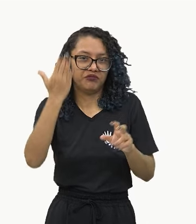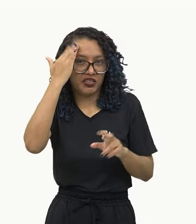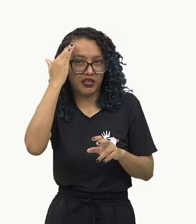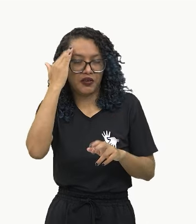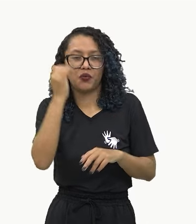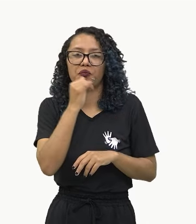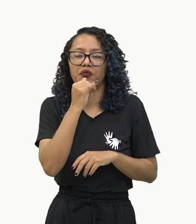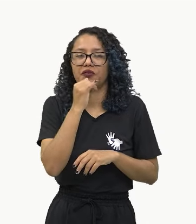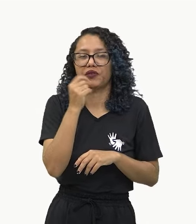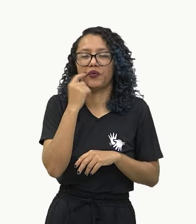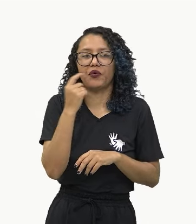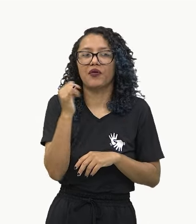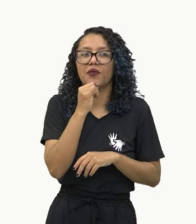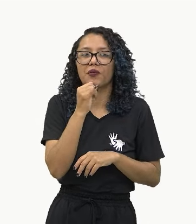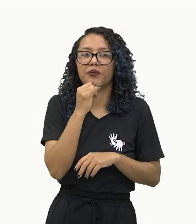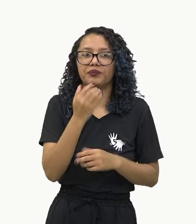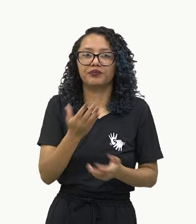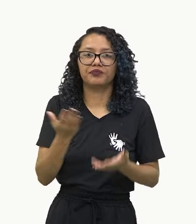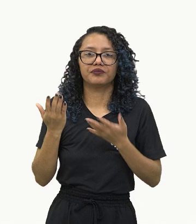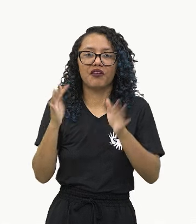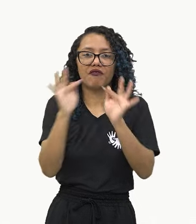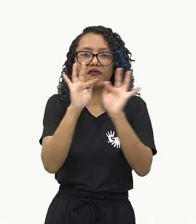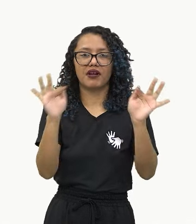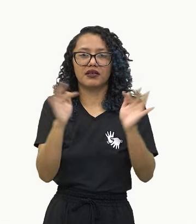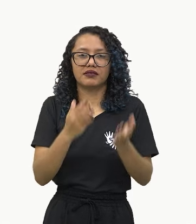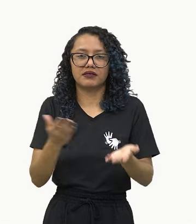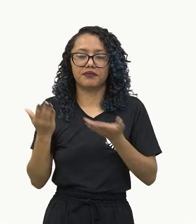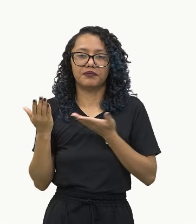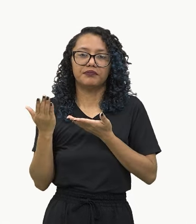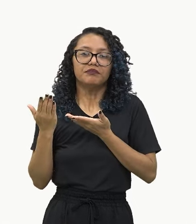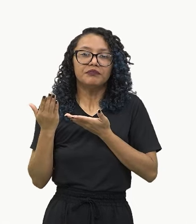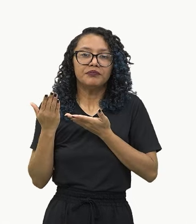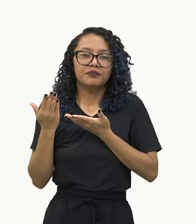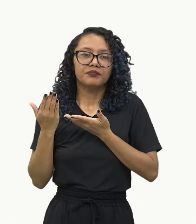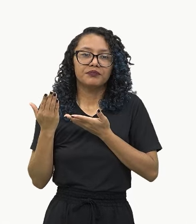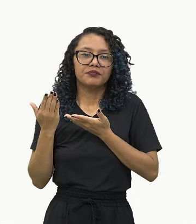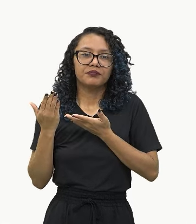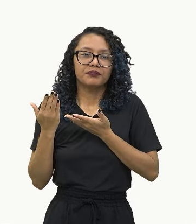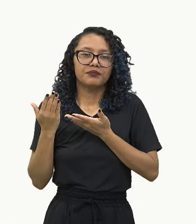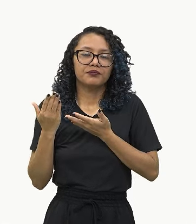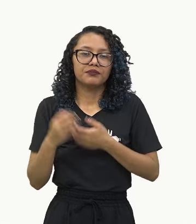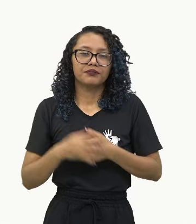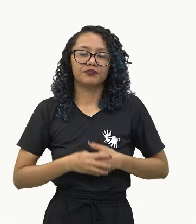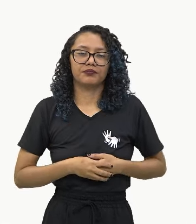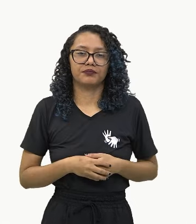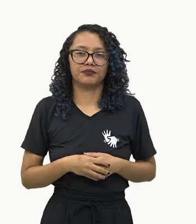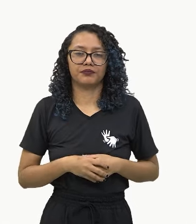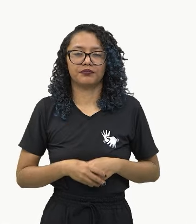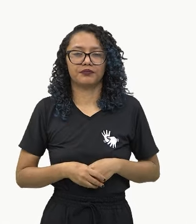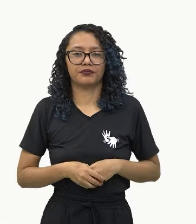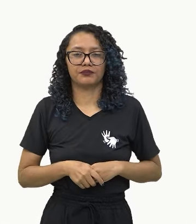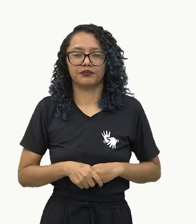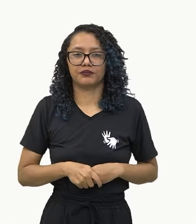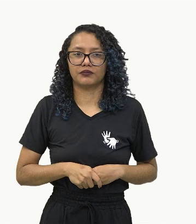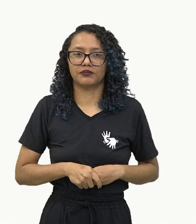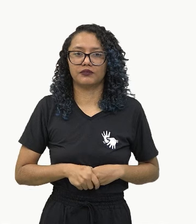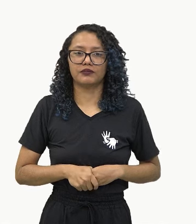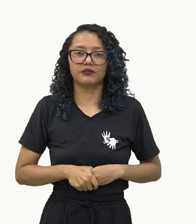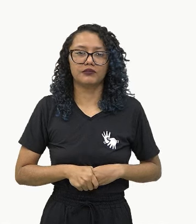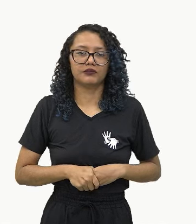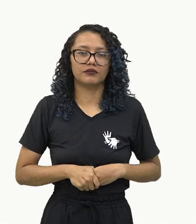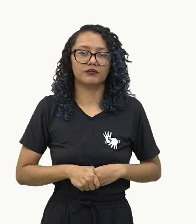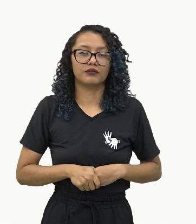exemplo. Já hemos terminado o trabalho de la universidade.